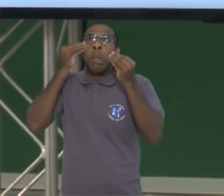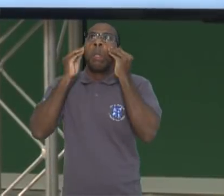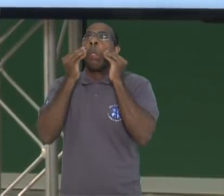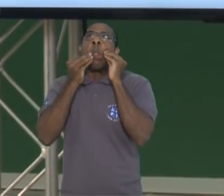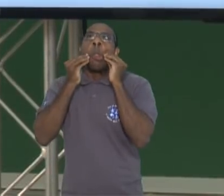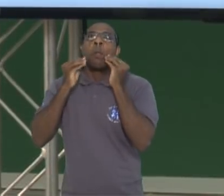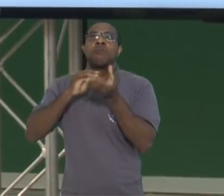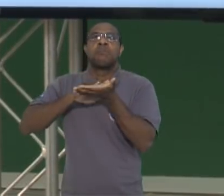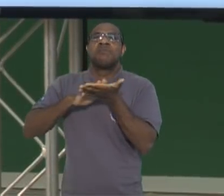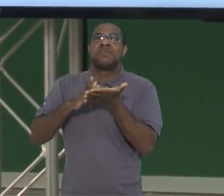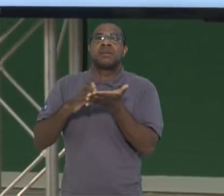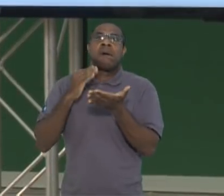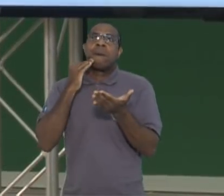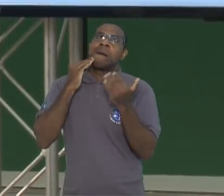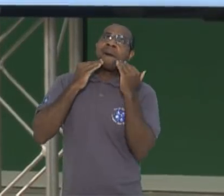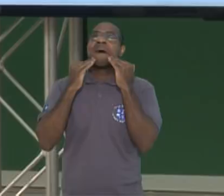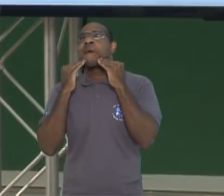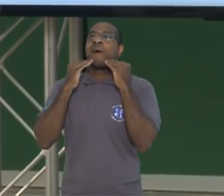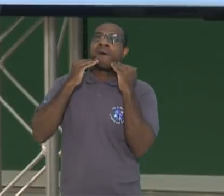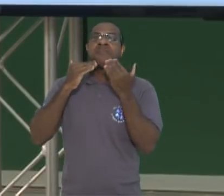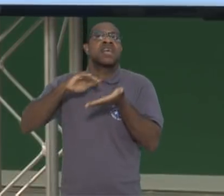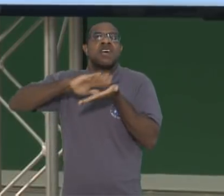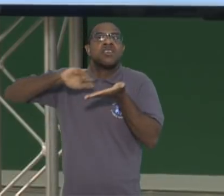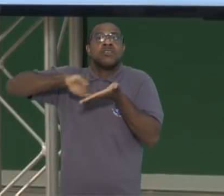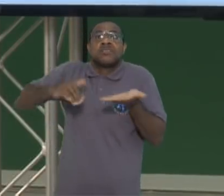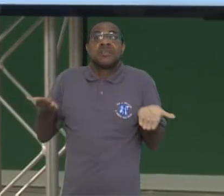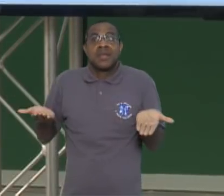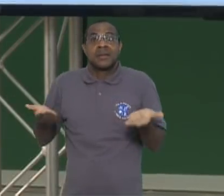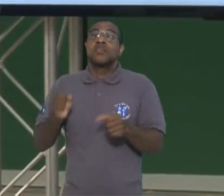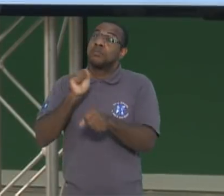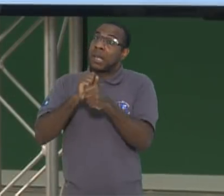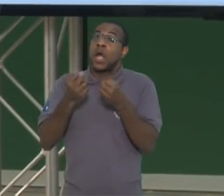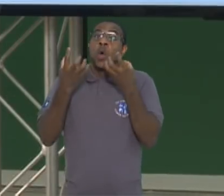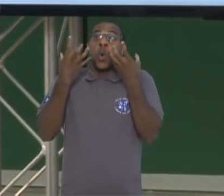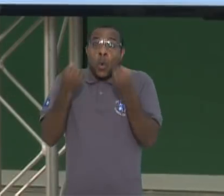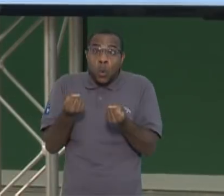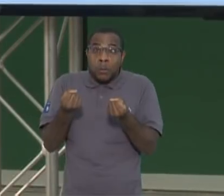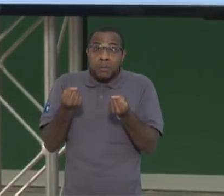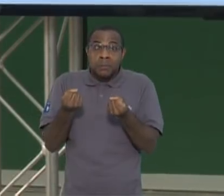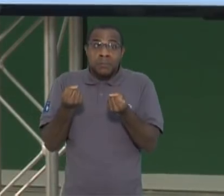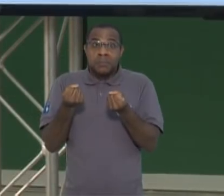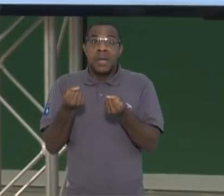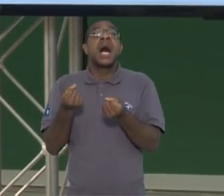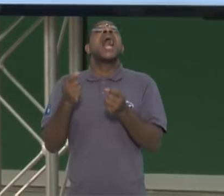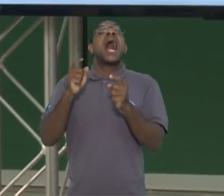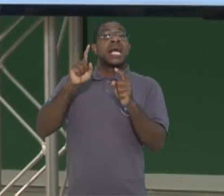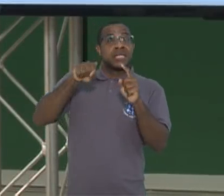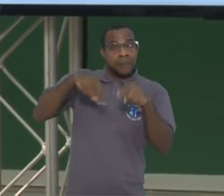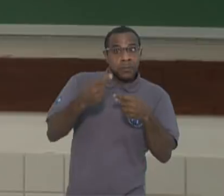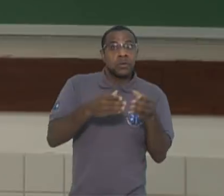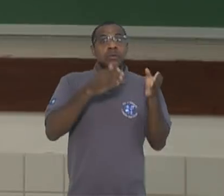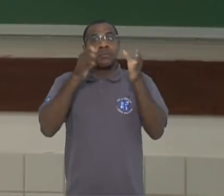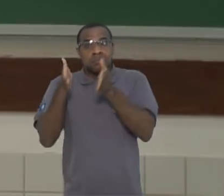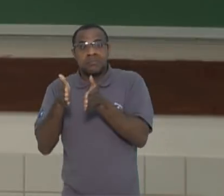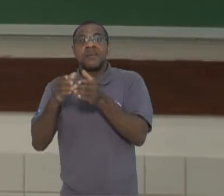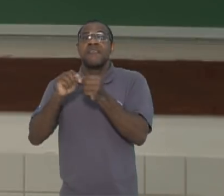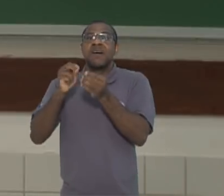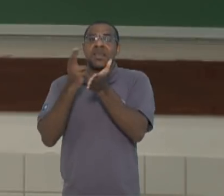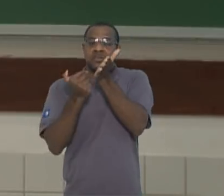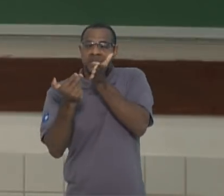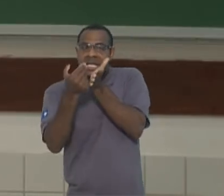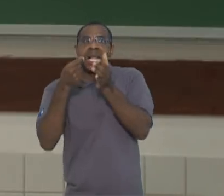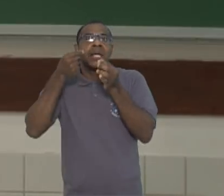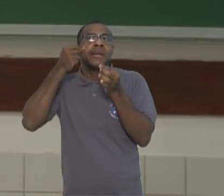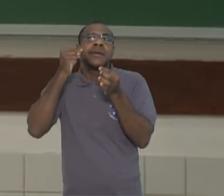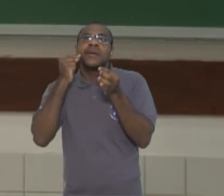branca, né? E eu preciso da base branca para fazer os outros desenhos. Depois que secou, aí sim eu vou fazer os desenhos do formato que eu